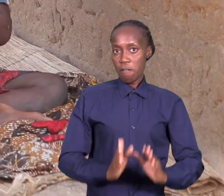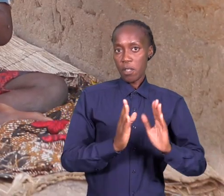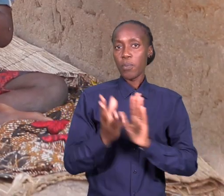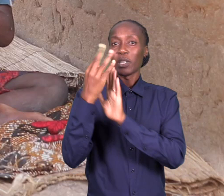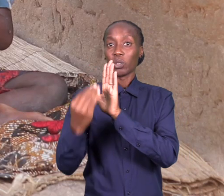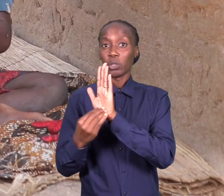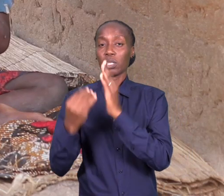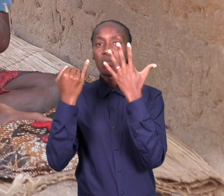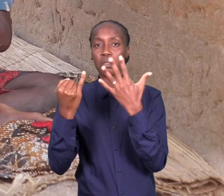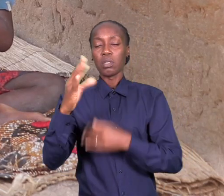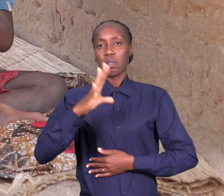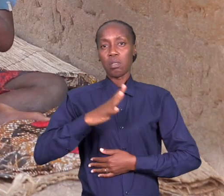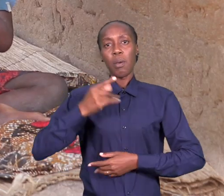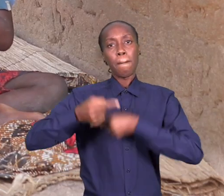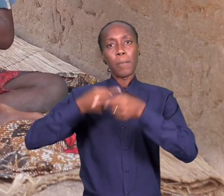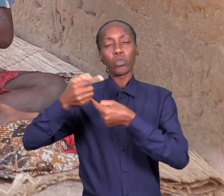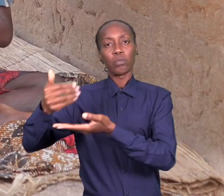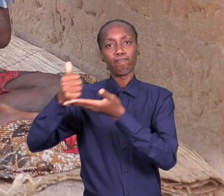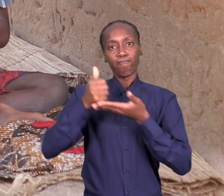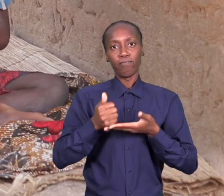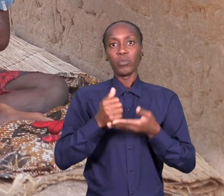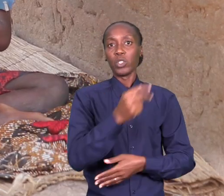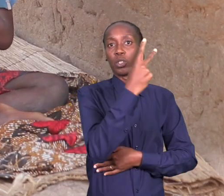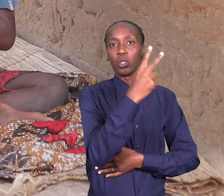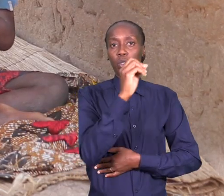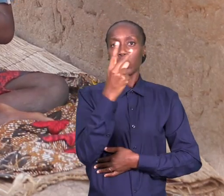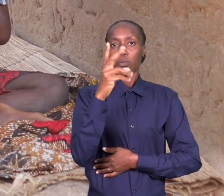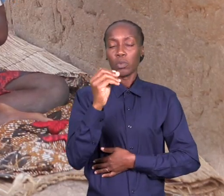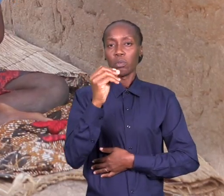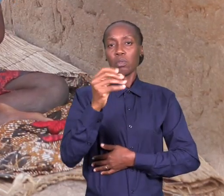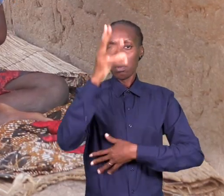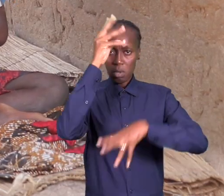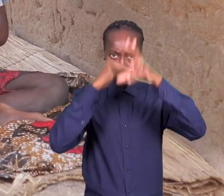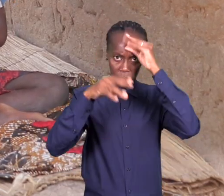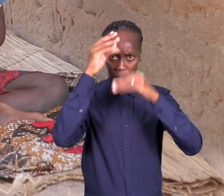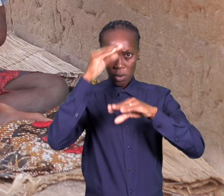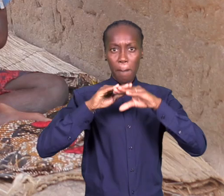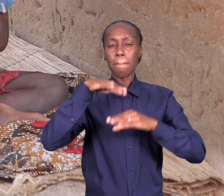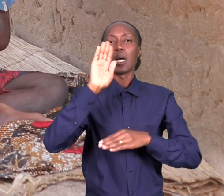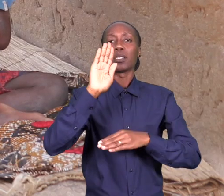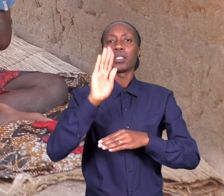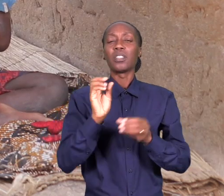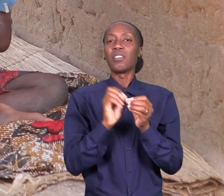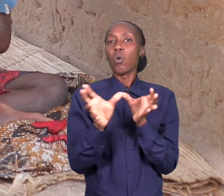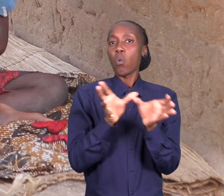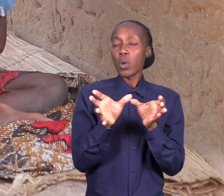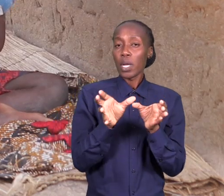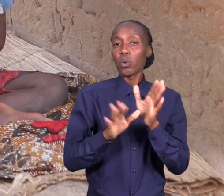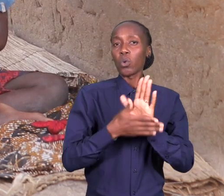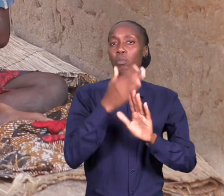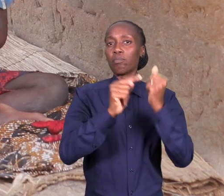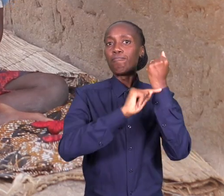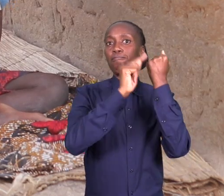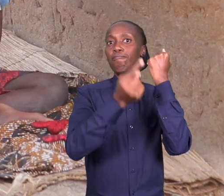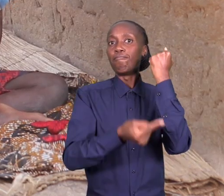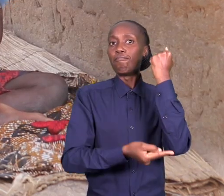12 anos de idade. Recebi o projeto Transform Nutrition em 2020 e aprendi muita coisa interessante